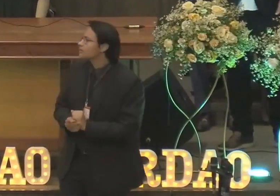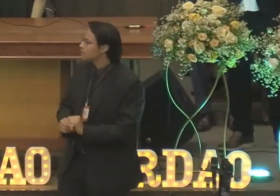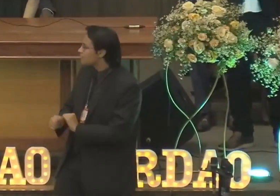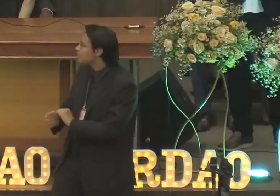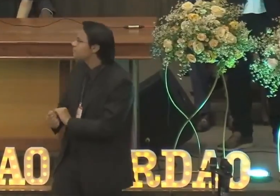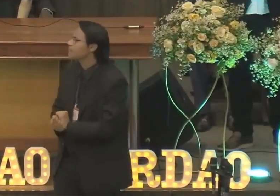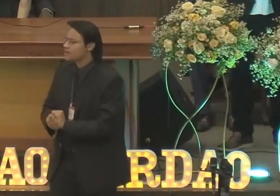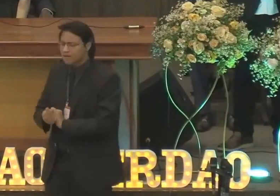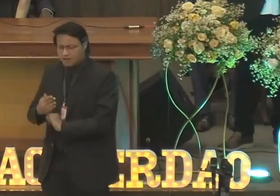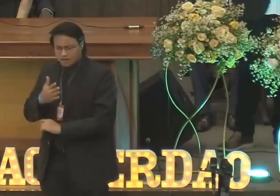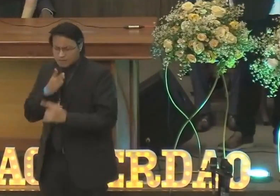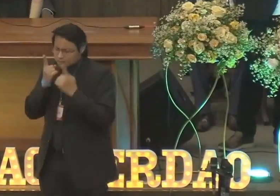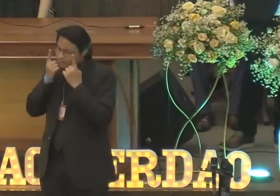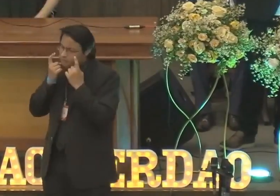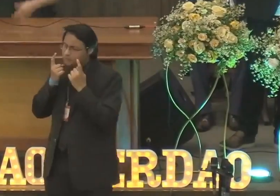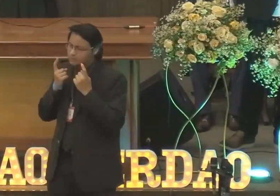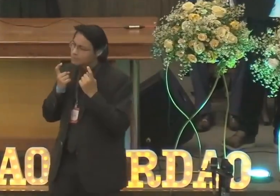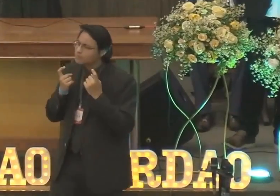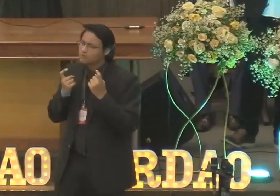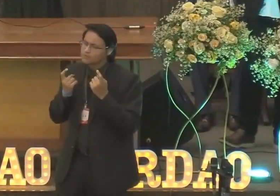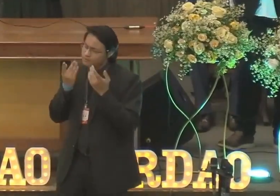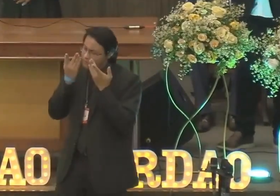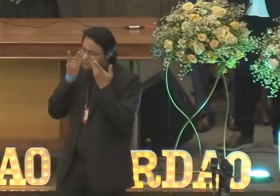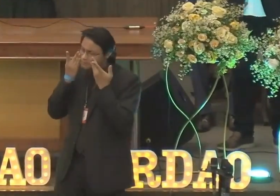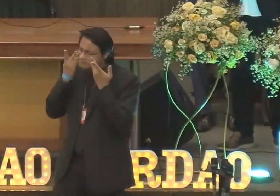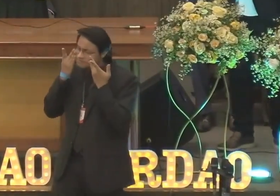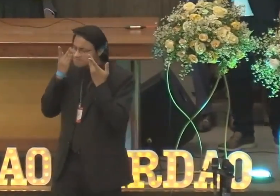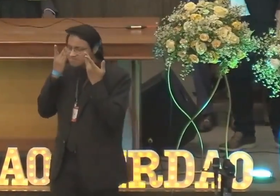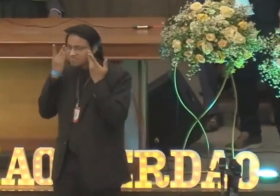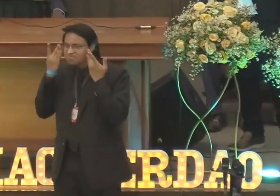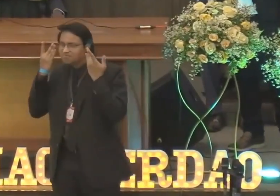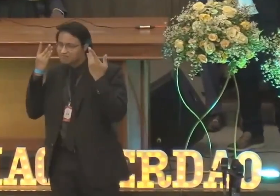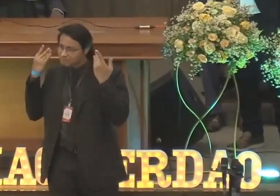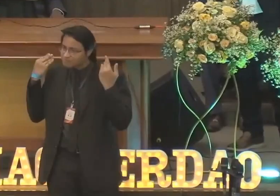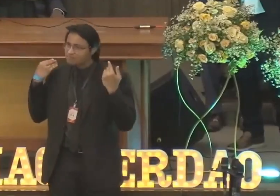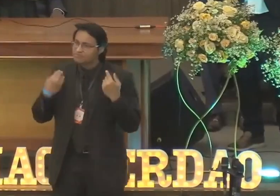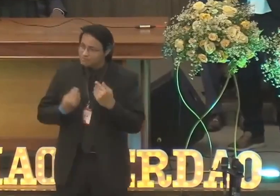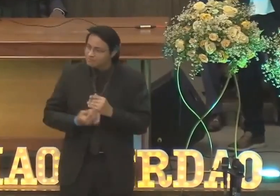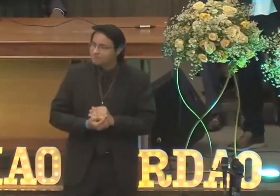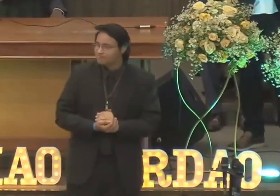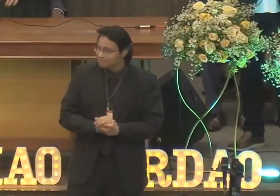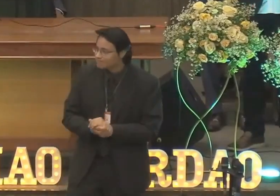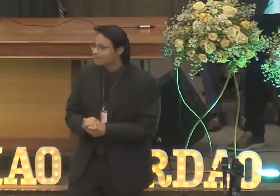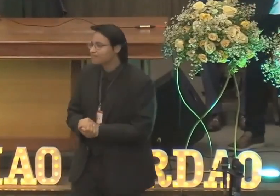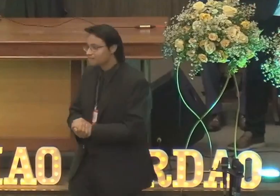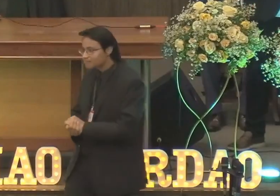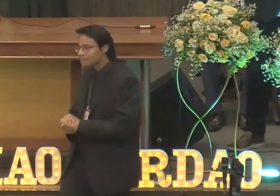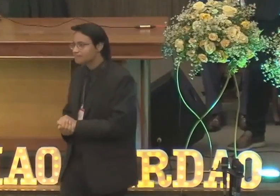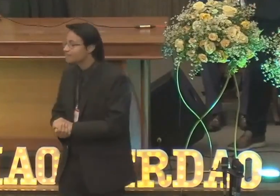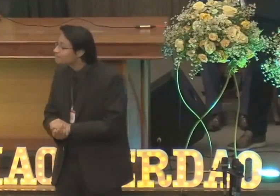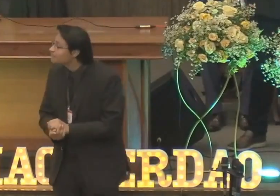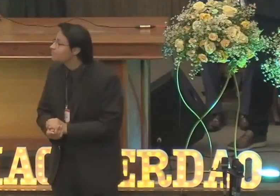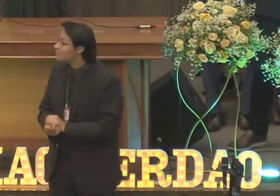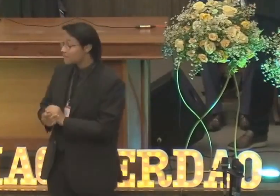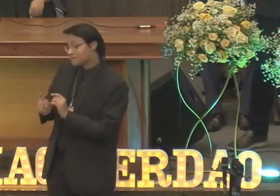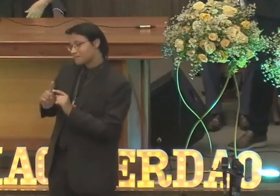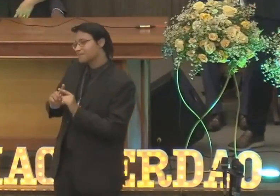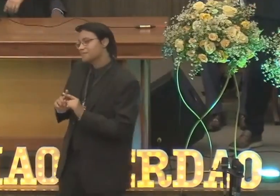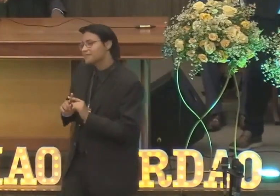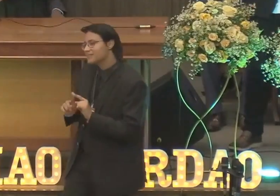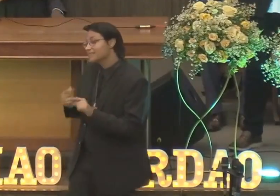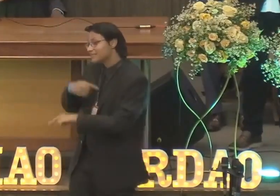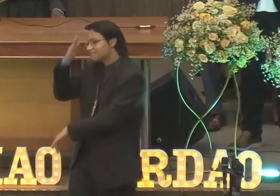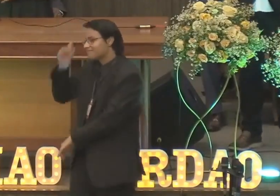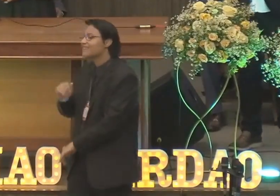enxugar as lágrimas que ainda rolam no meu rosto. E pra isso eu sei que